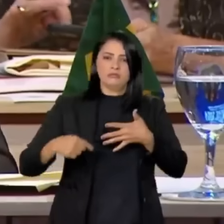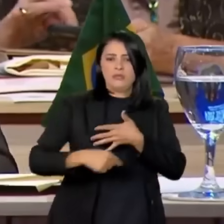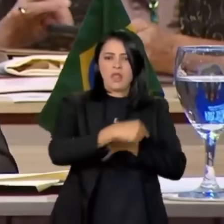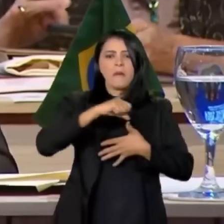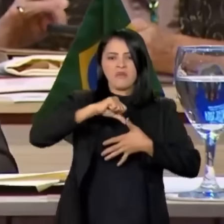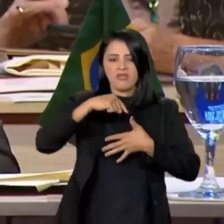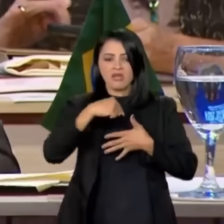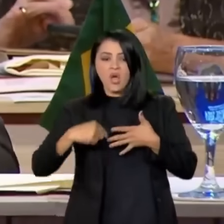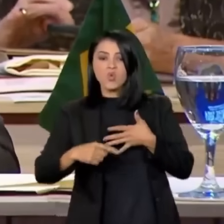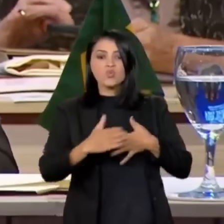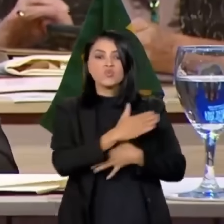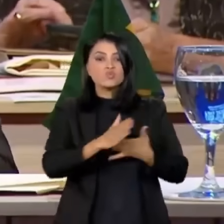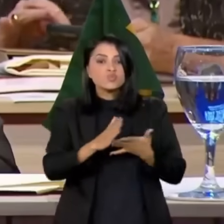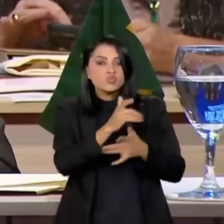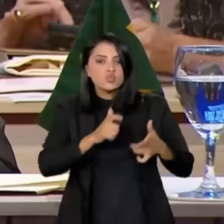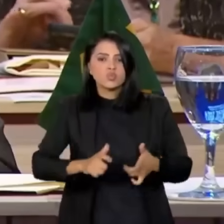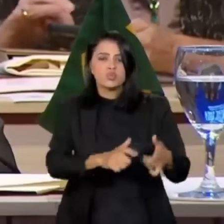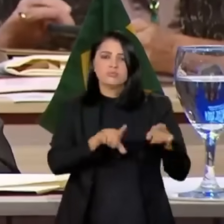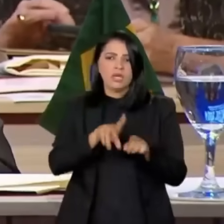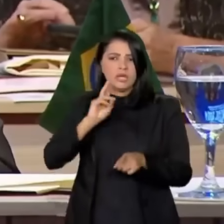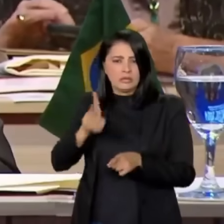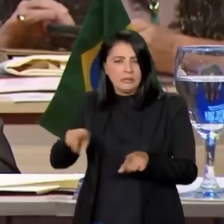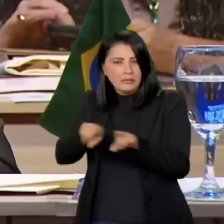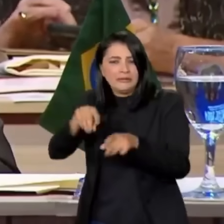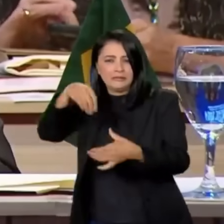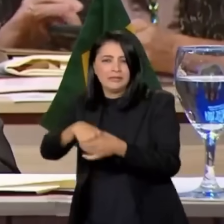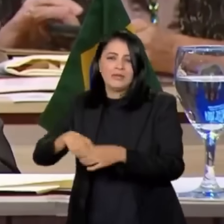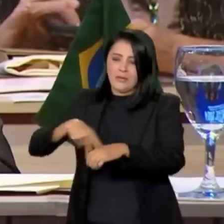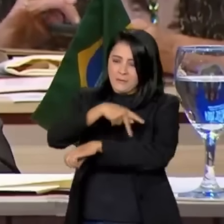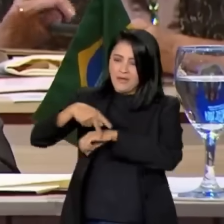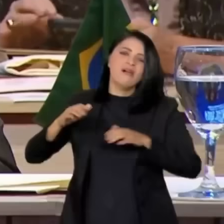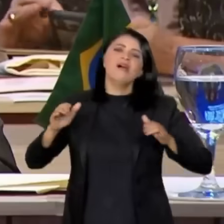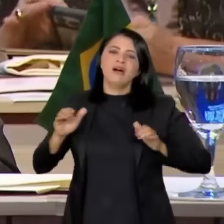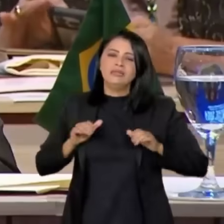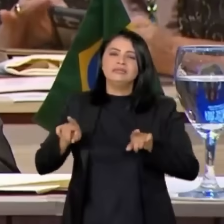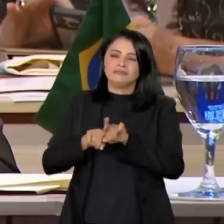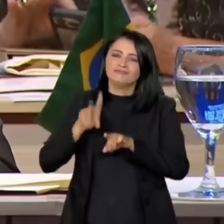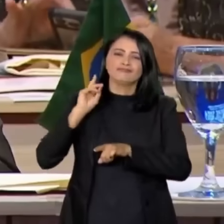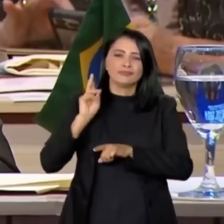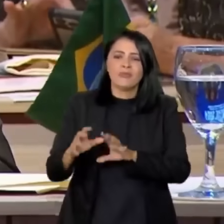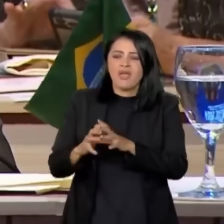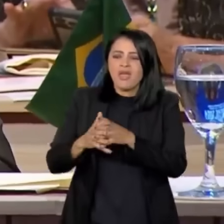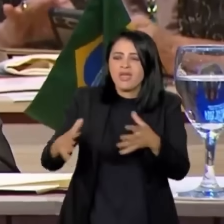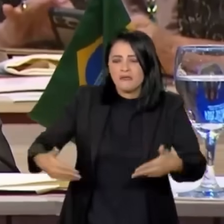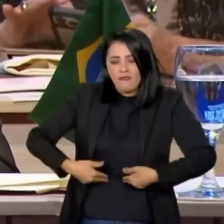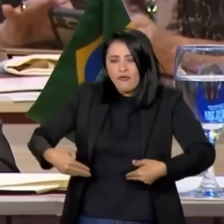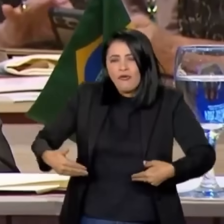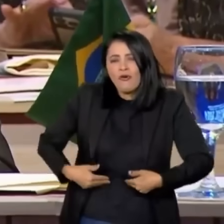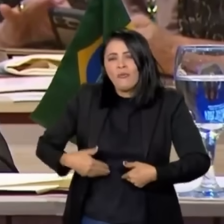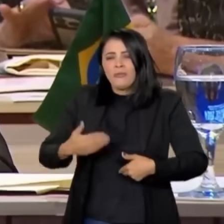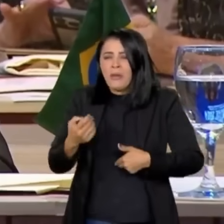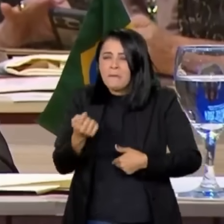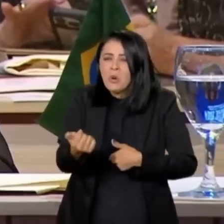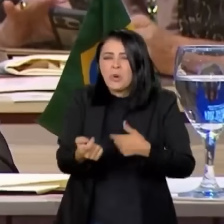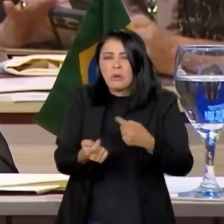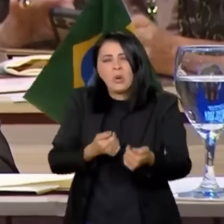Latina. Mesmo nos países ricos, aumenta o apartheid nutricional com a pobreza alimentar